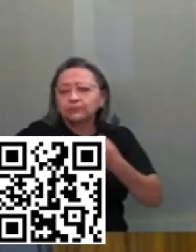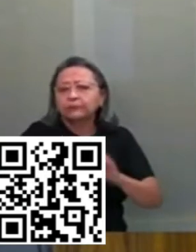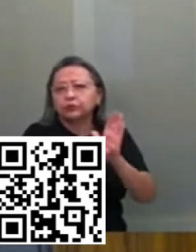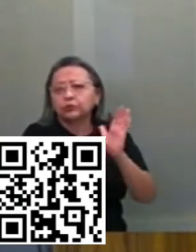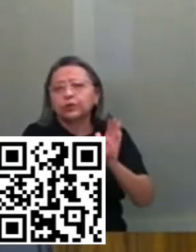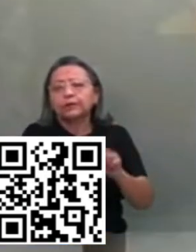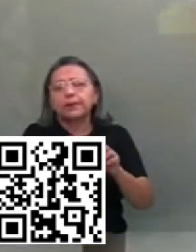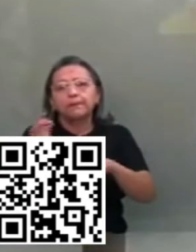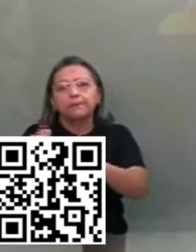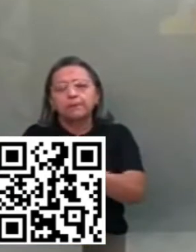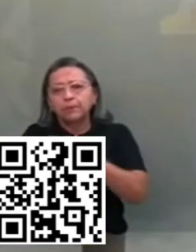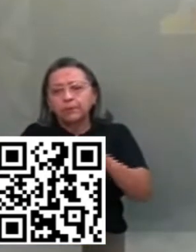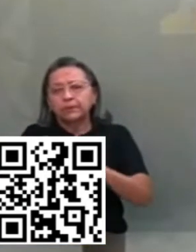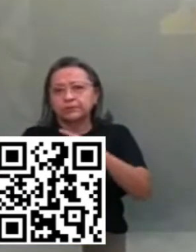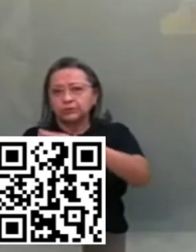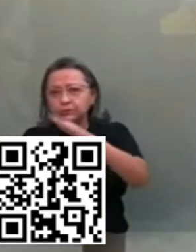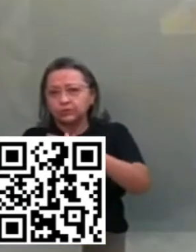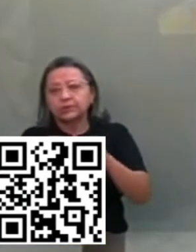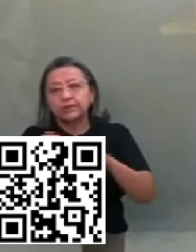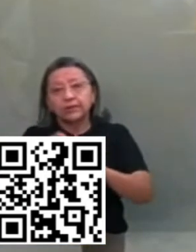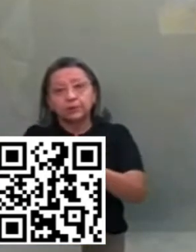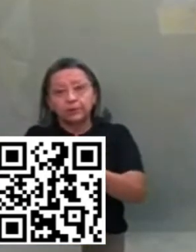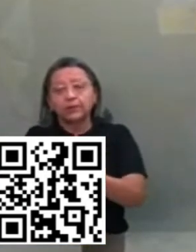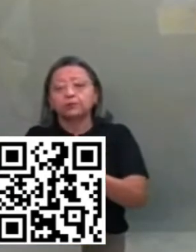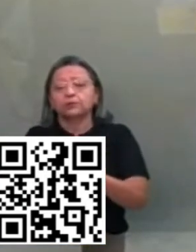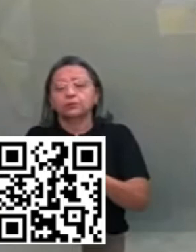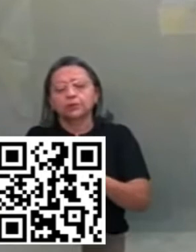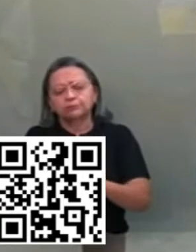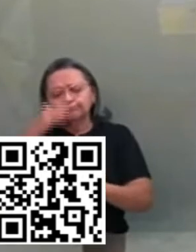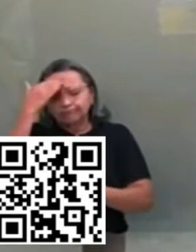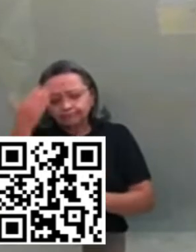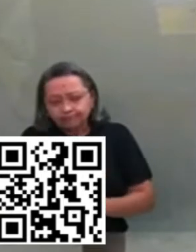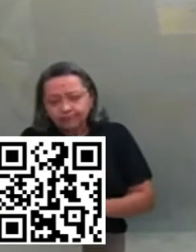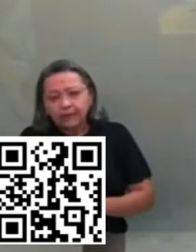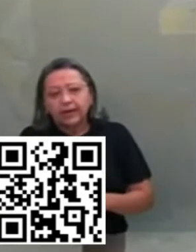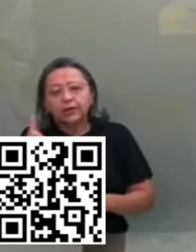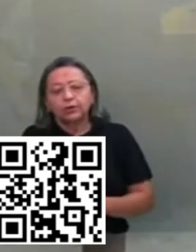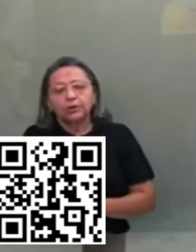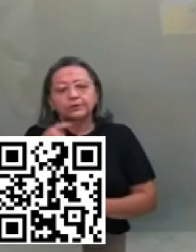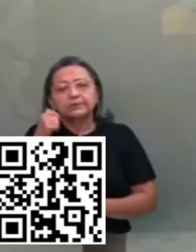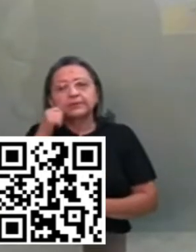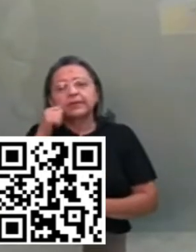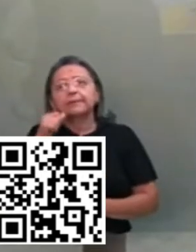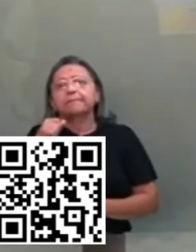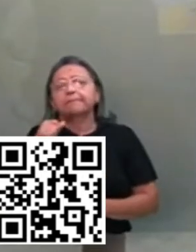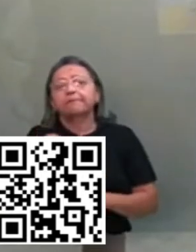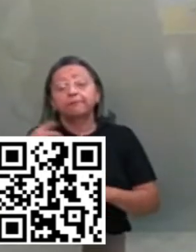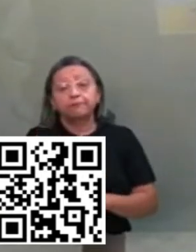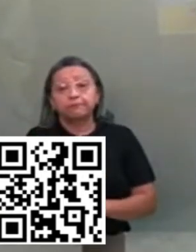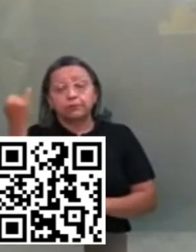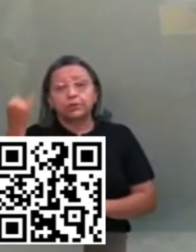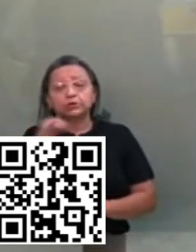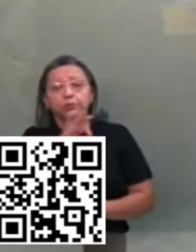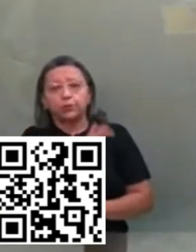e modernização das instituições. Neste momento, rendo minhas homenagens à nossa valorosa Polícia Federal e